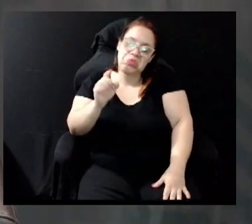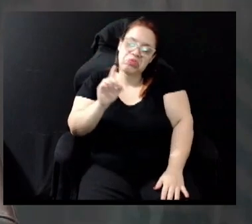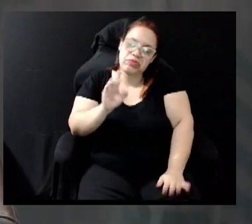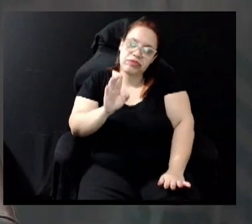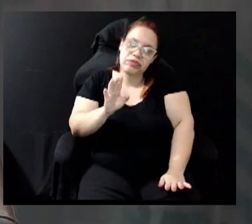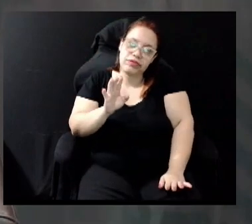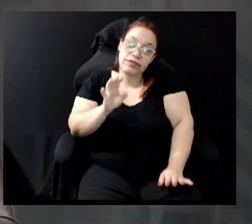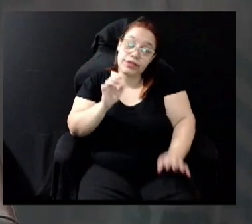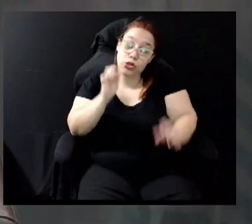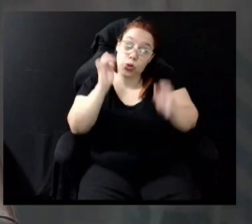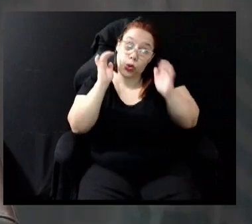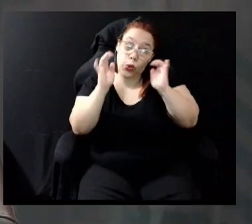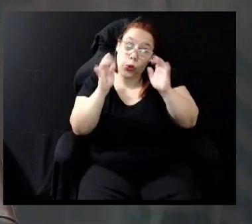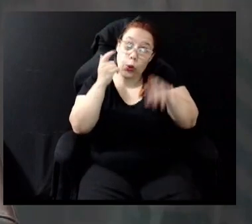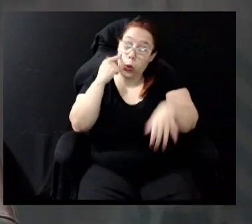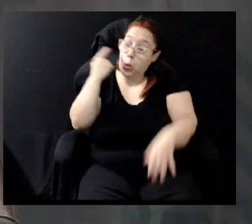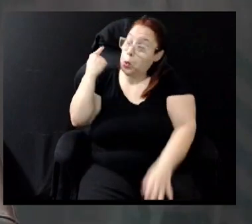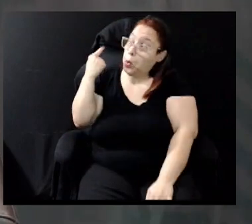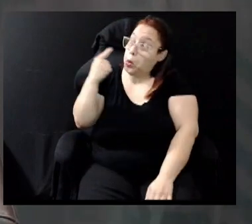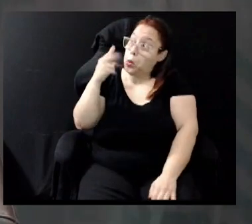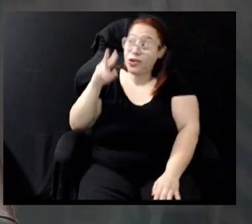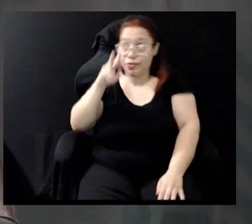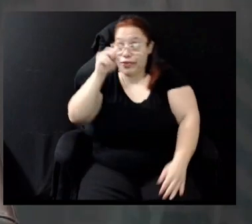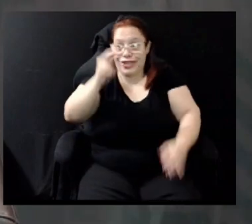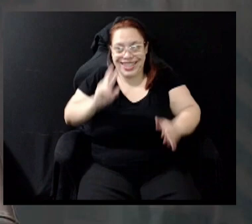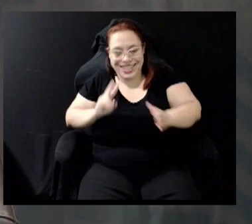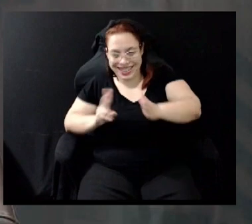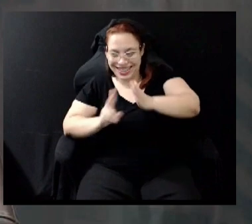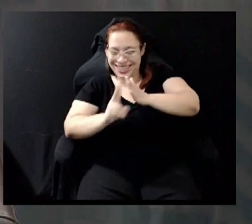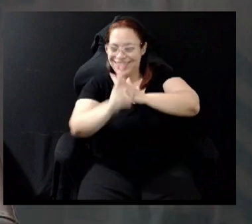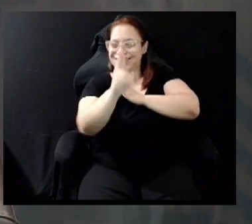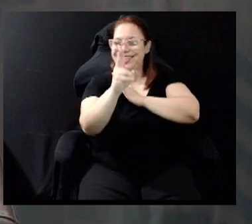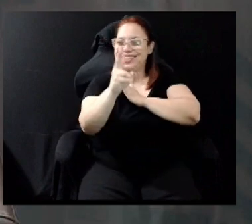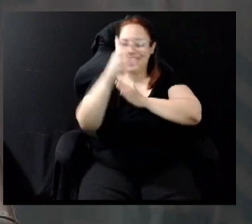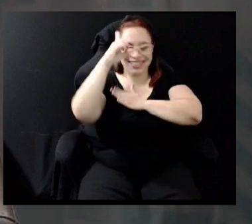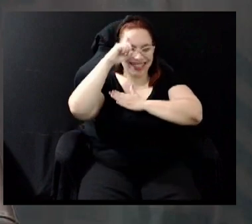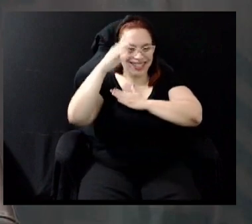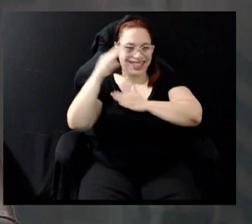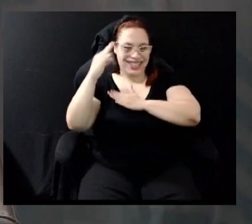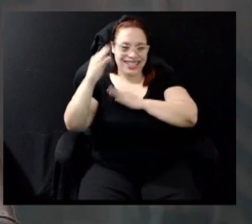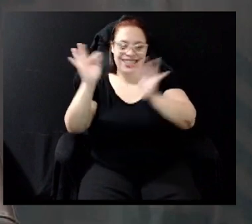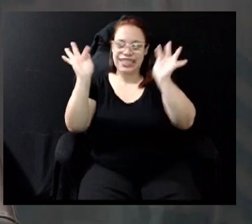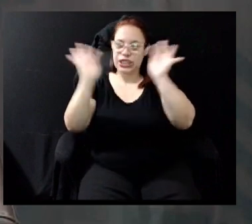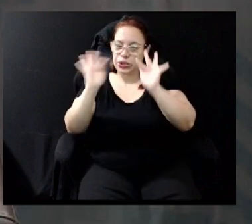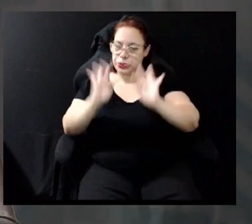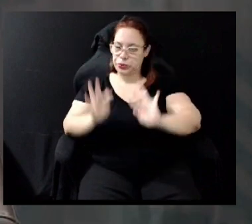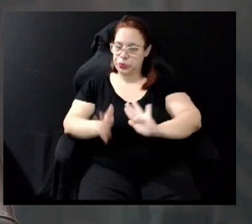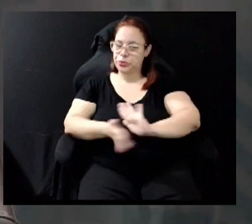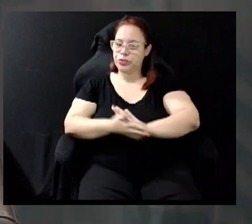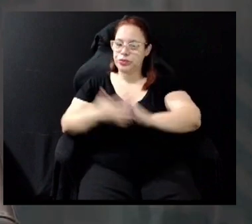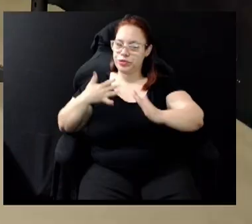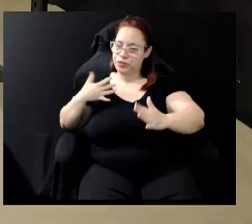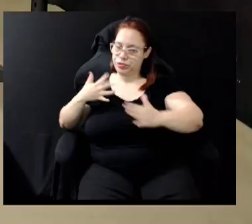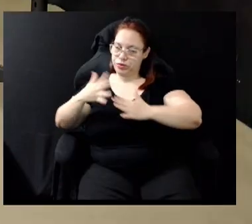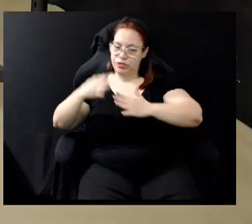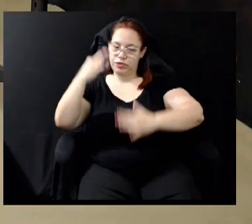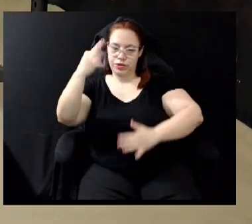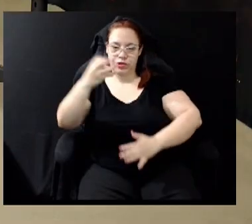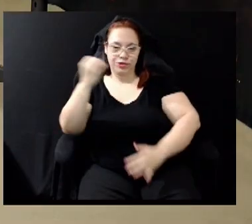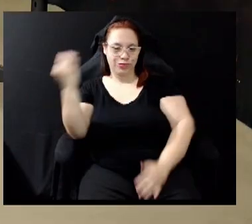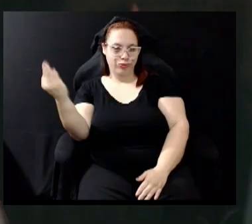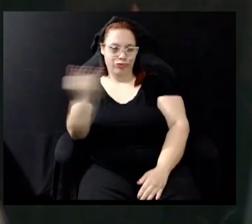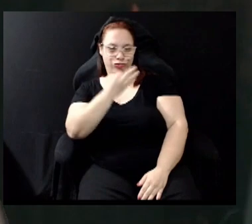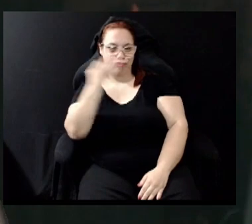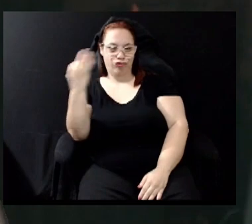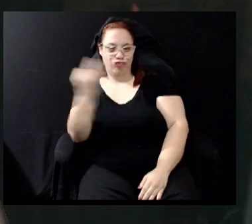passado para te dar essa força interior para manter o dia a dia aqui muito feliz e trazer uma prosperidade para o futuro.